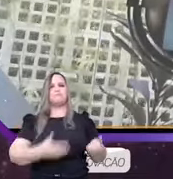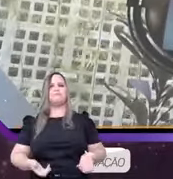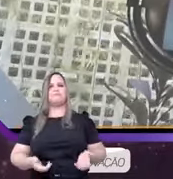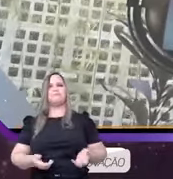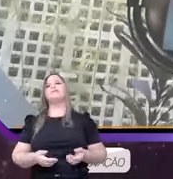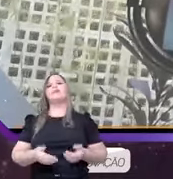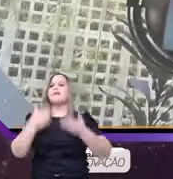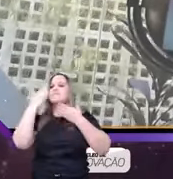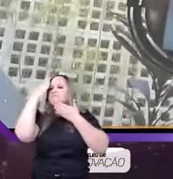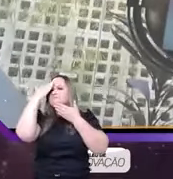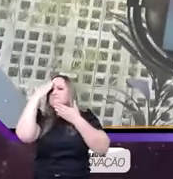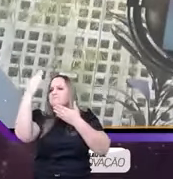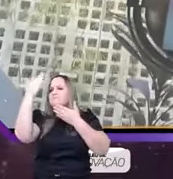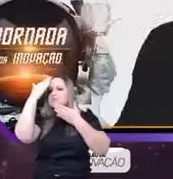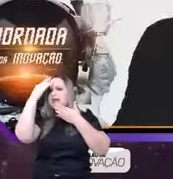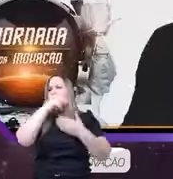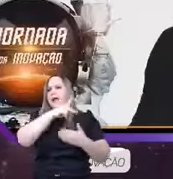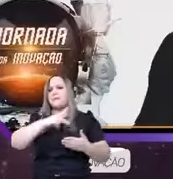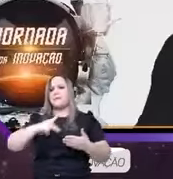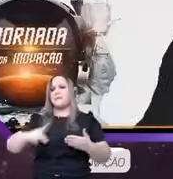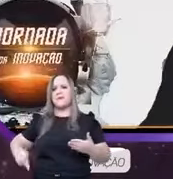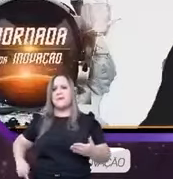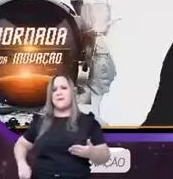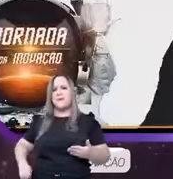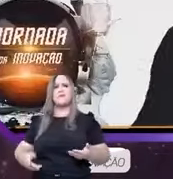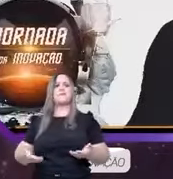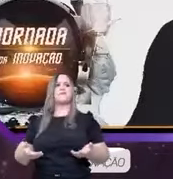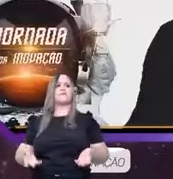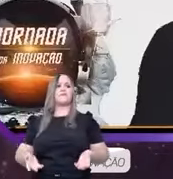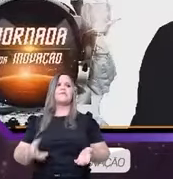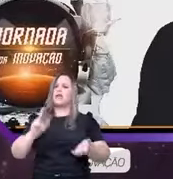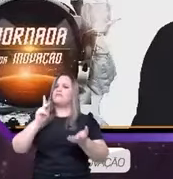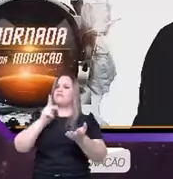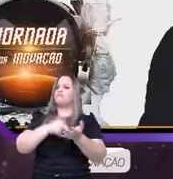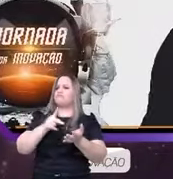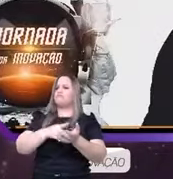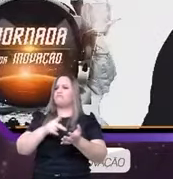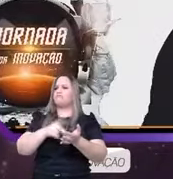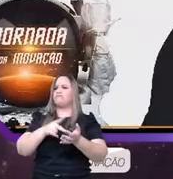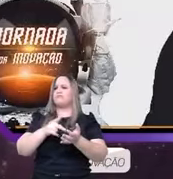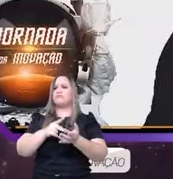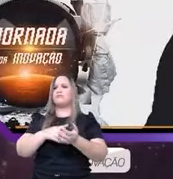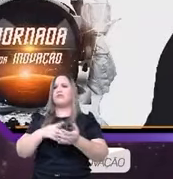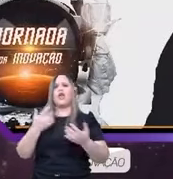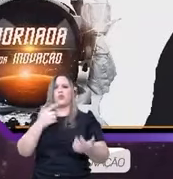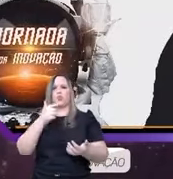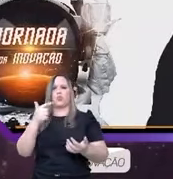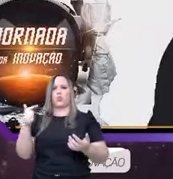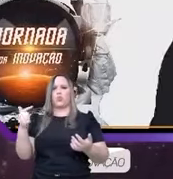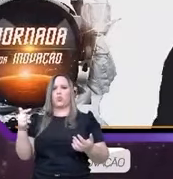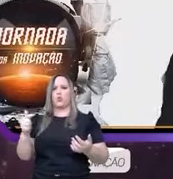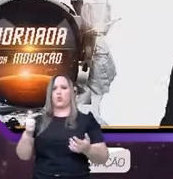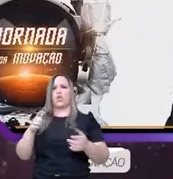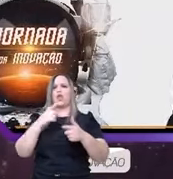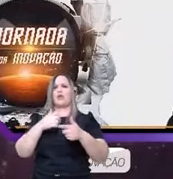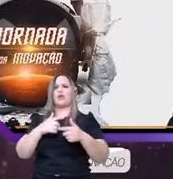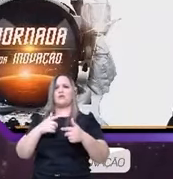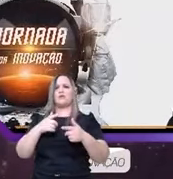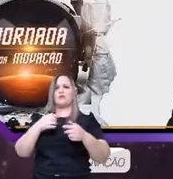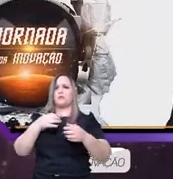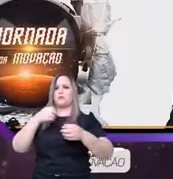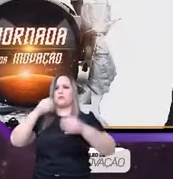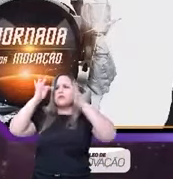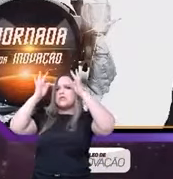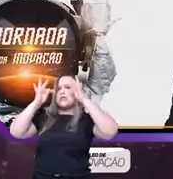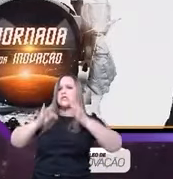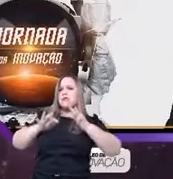Muito obrigado, senhor presidente. Na verdade, eu não teria questionamentos à testemunha, mas, assim, eu